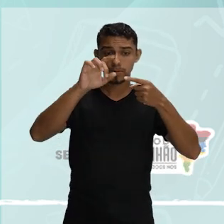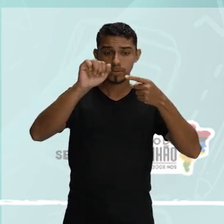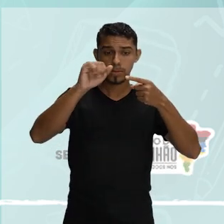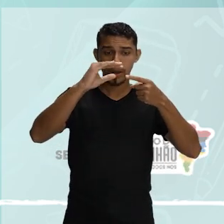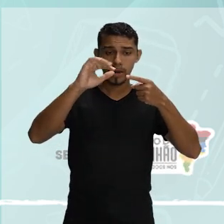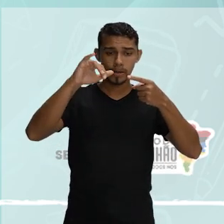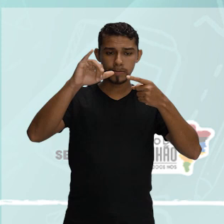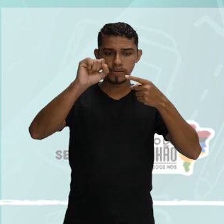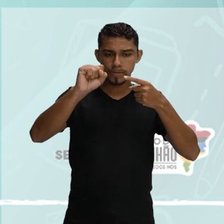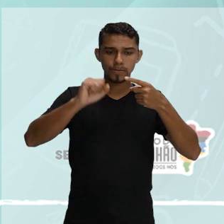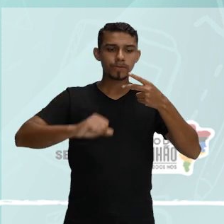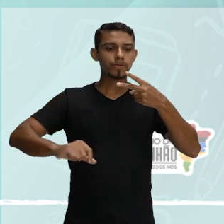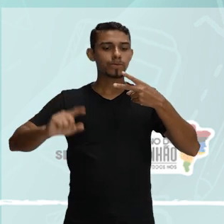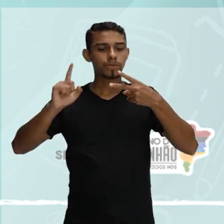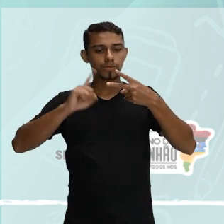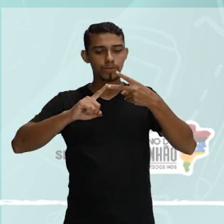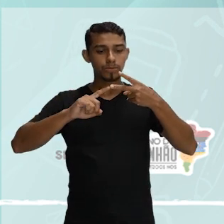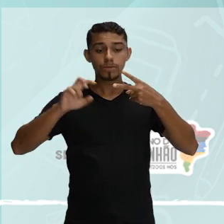ser